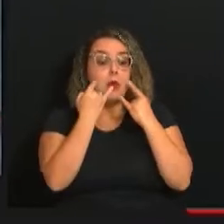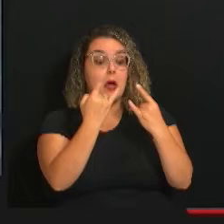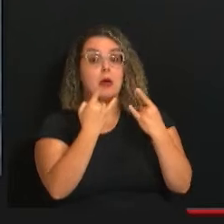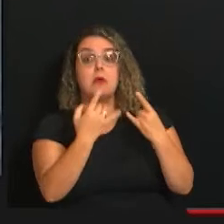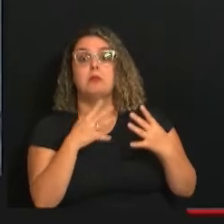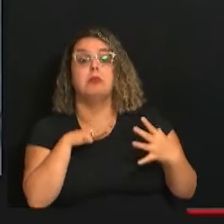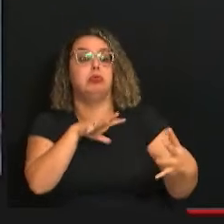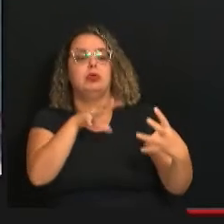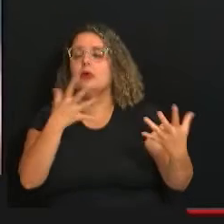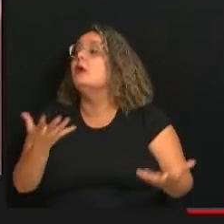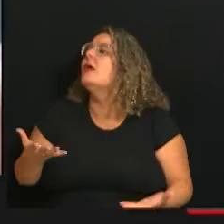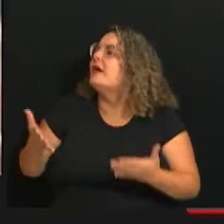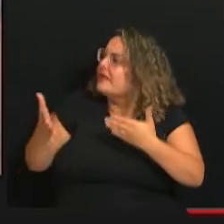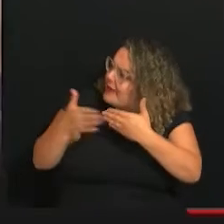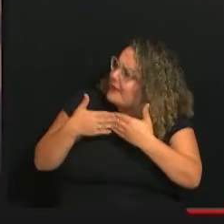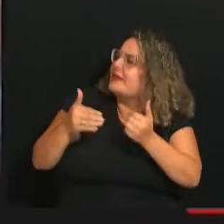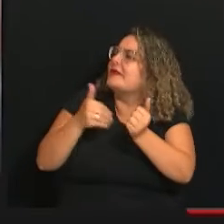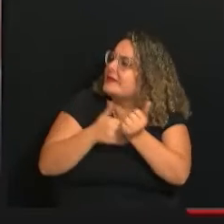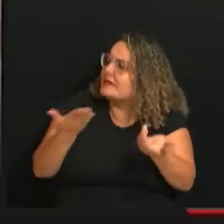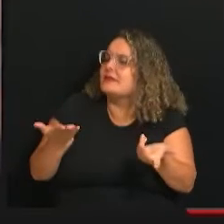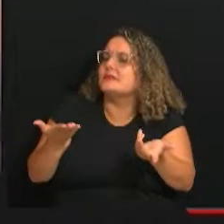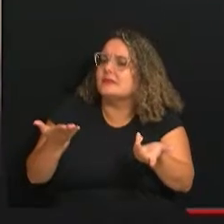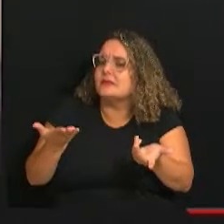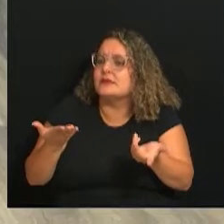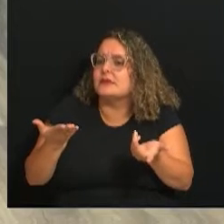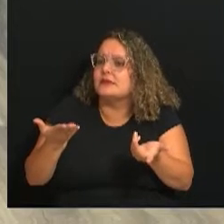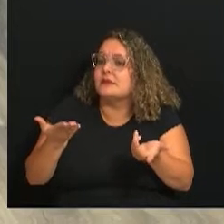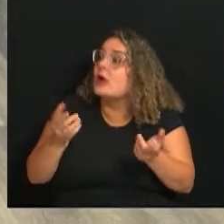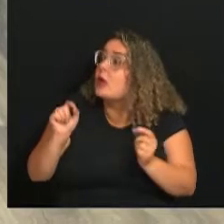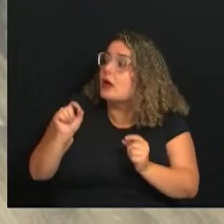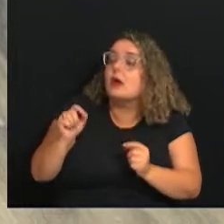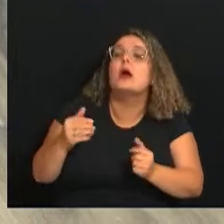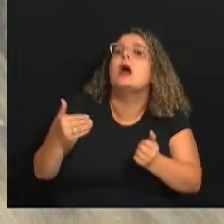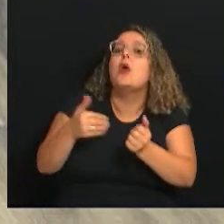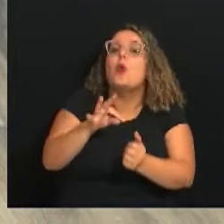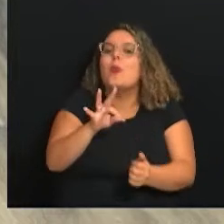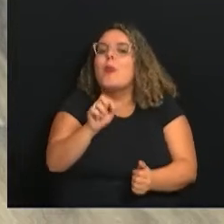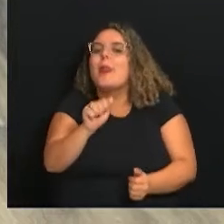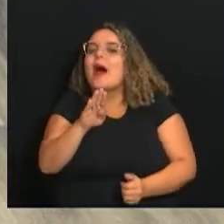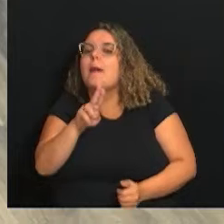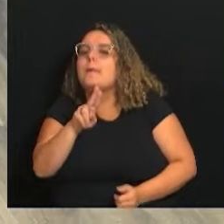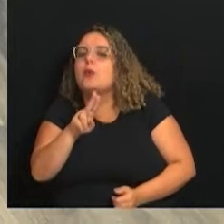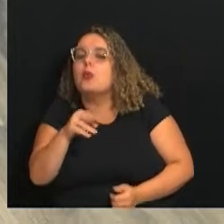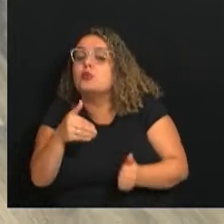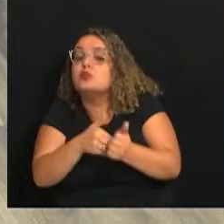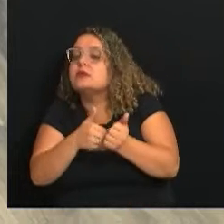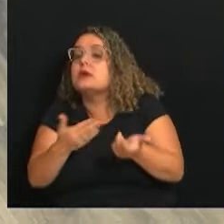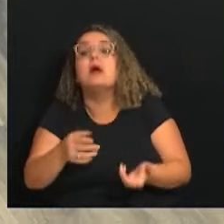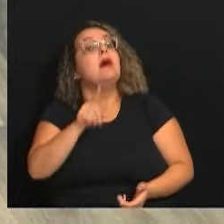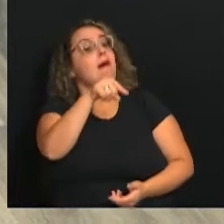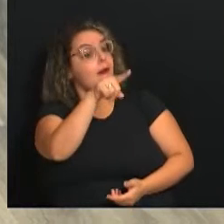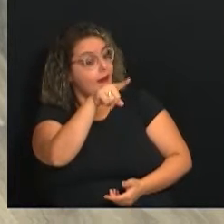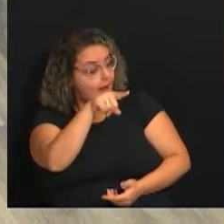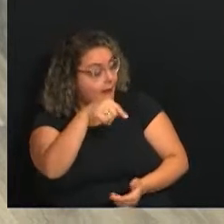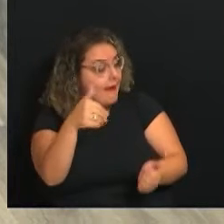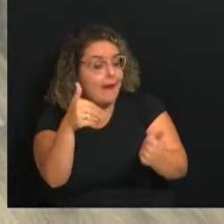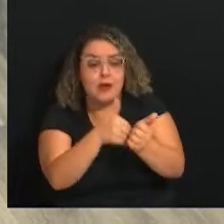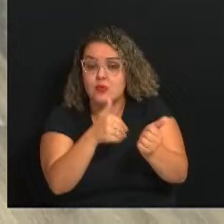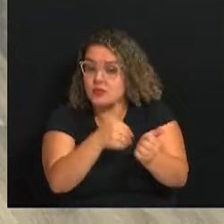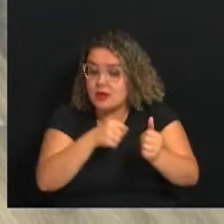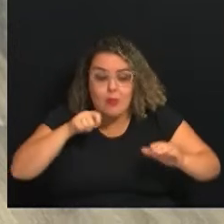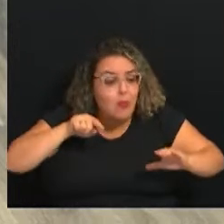não tem nada, né? A depressão é um nada, é um grande vazio, é um grande nada. Então, eu preferi falar do